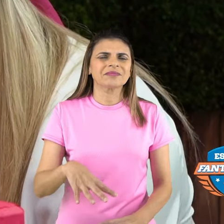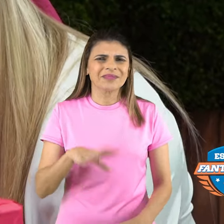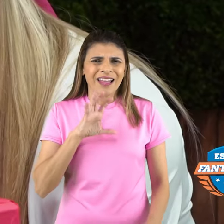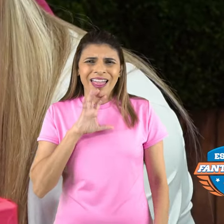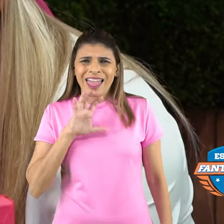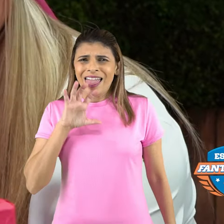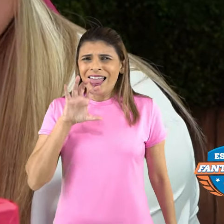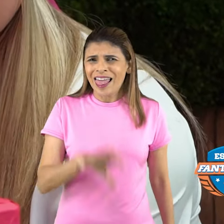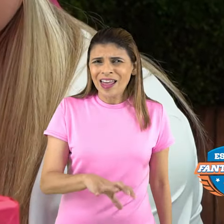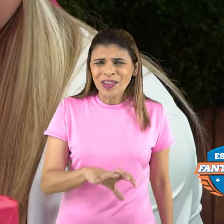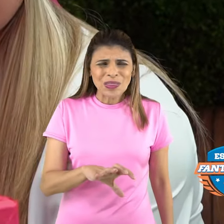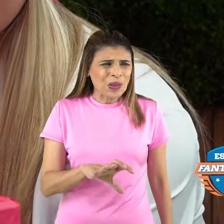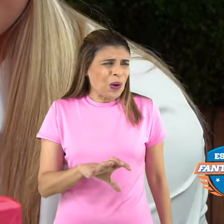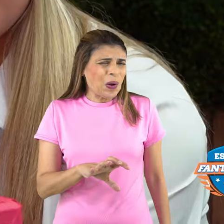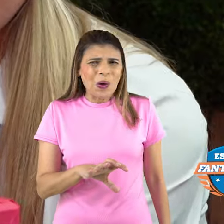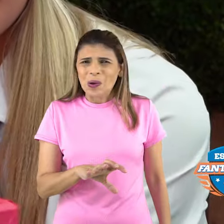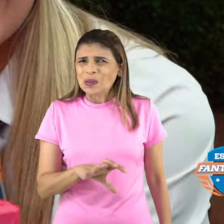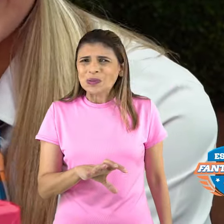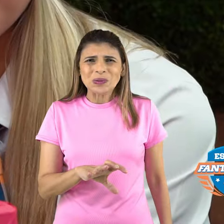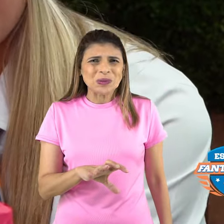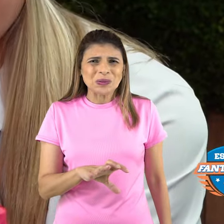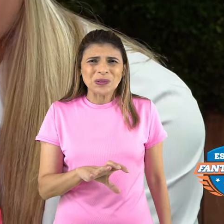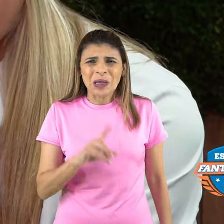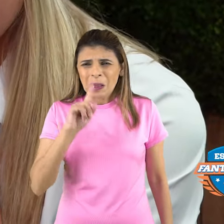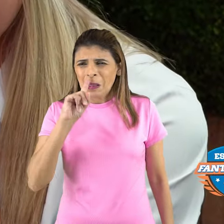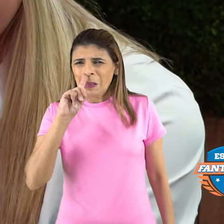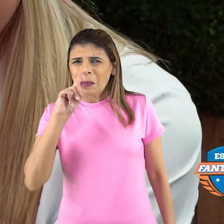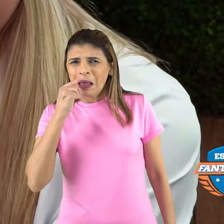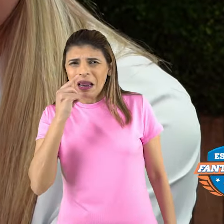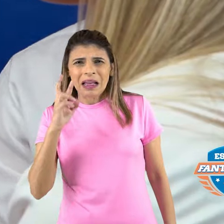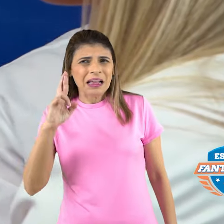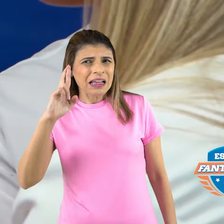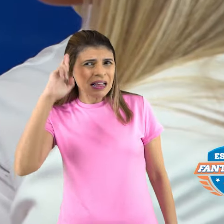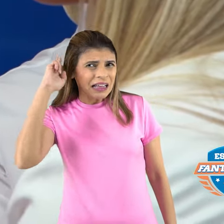Eca, que nojo. É a meleca do Rafael?